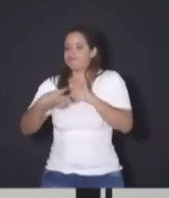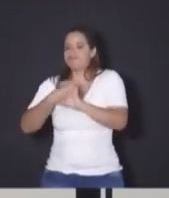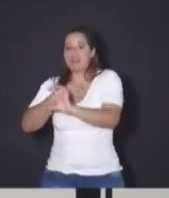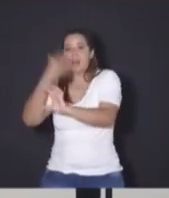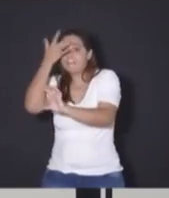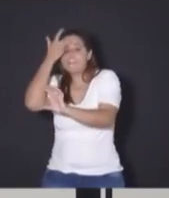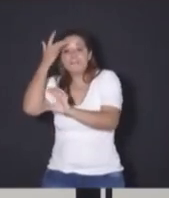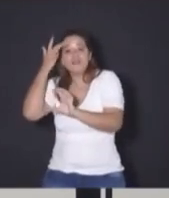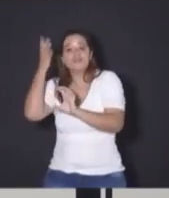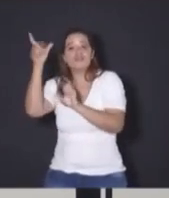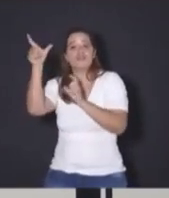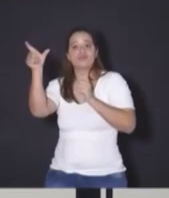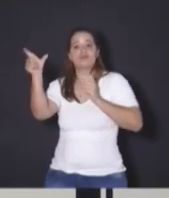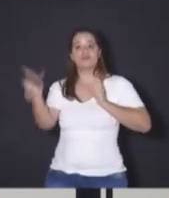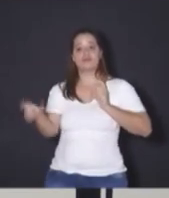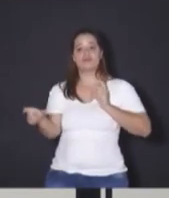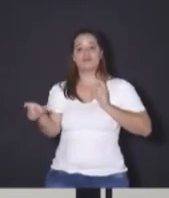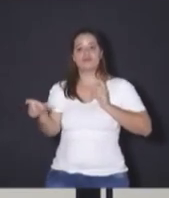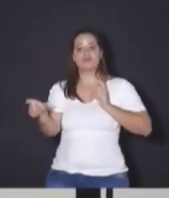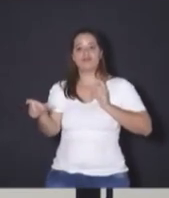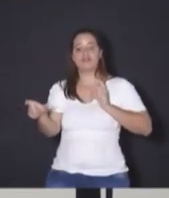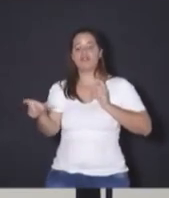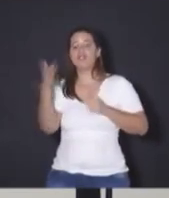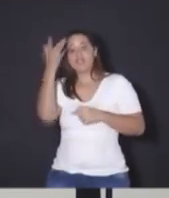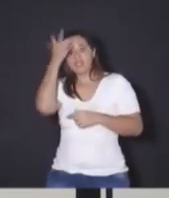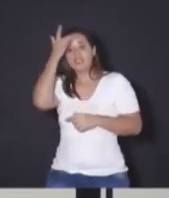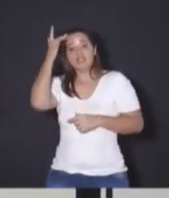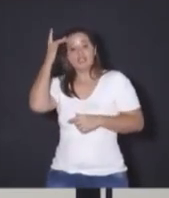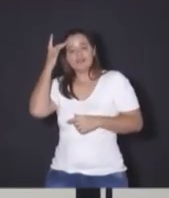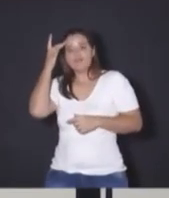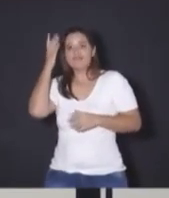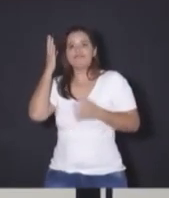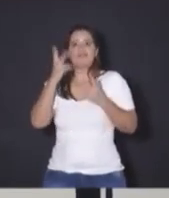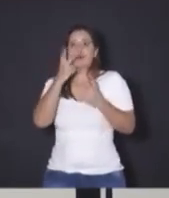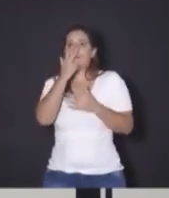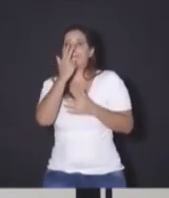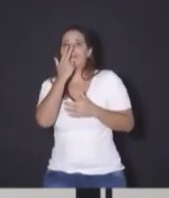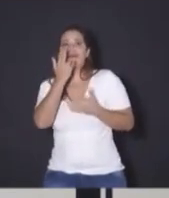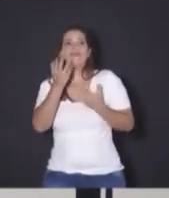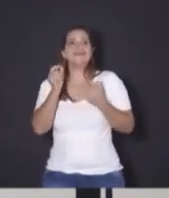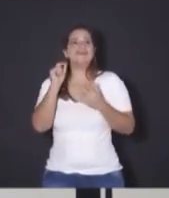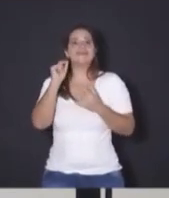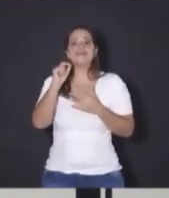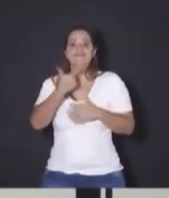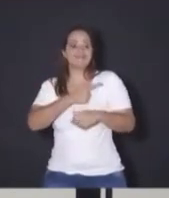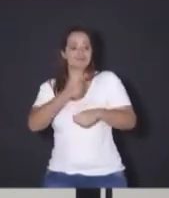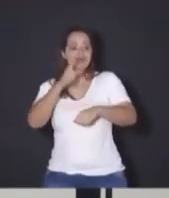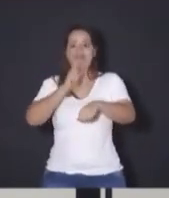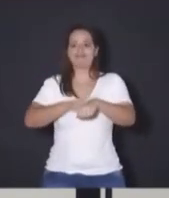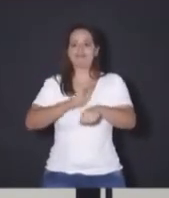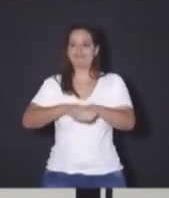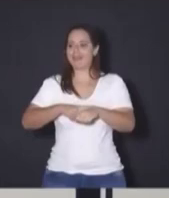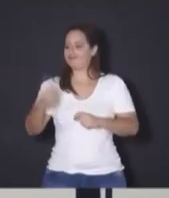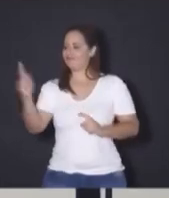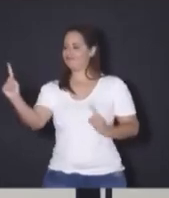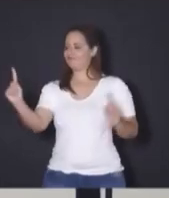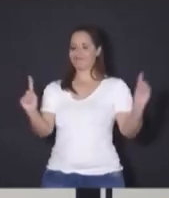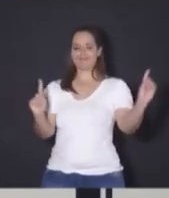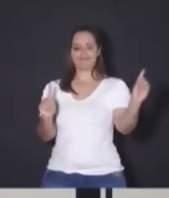entre pessoas. E as pessoas não estão tendo tempo para as